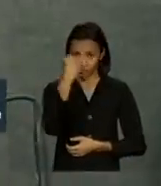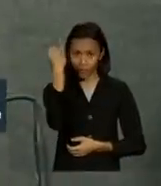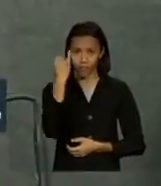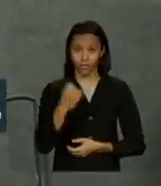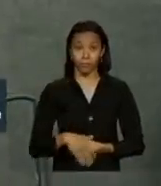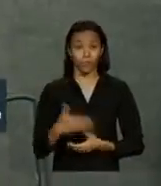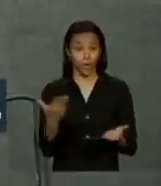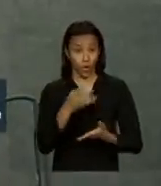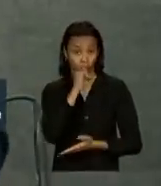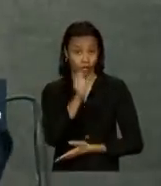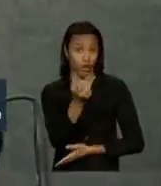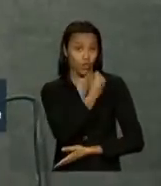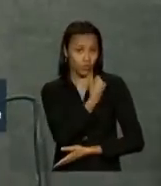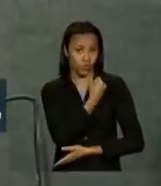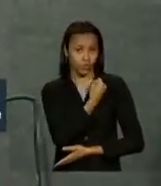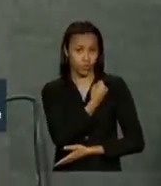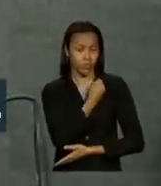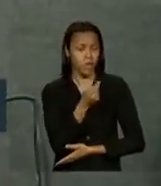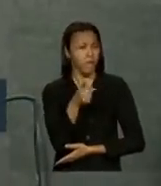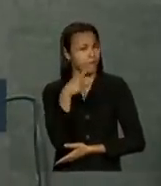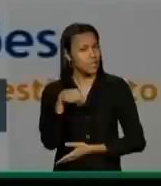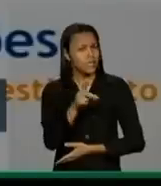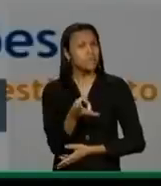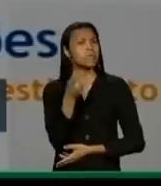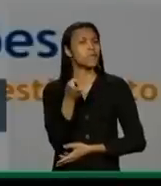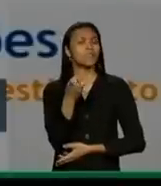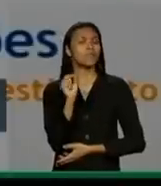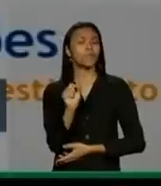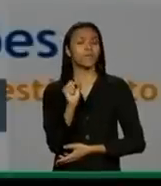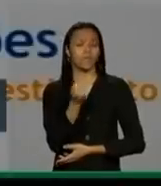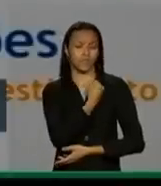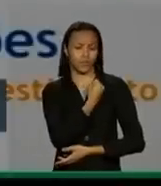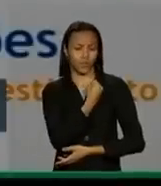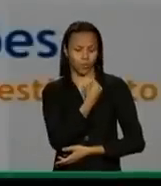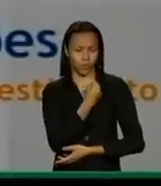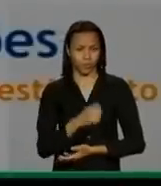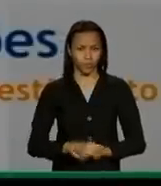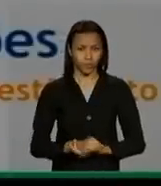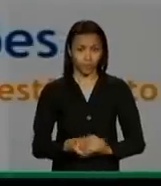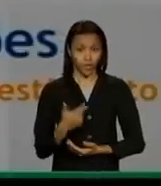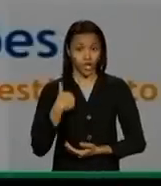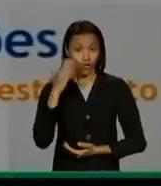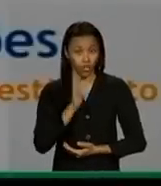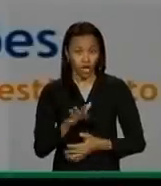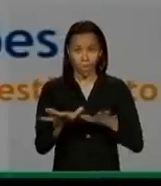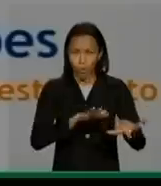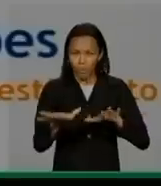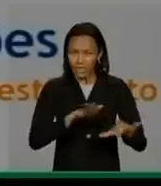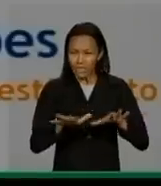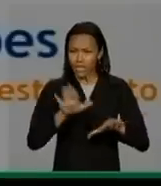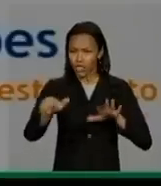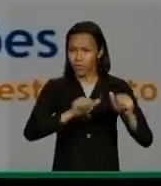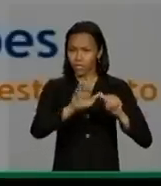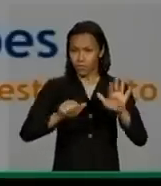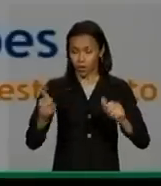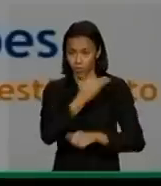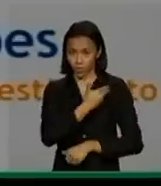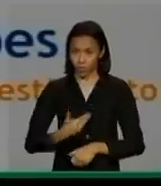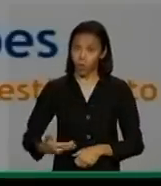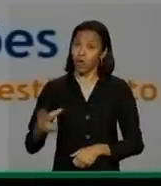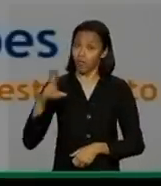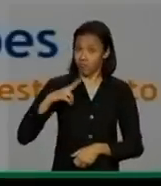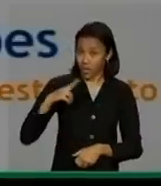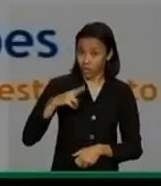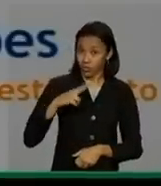um número a vocês né para ver o que que significa essee negócio eu consegui mobilizar os setores privados em cada um dos Estados